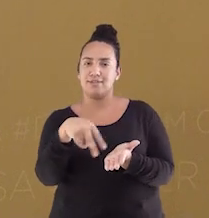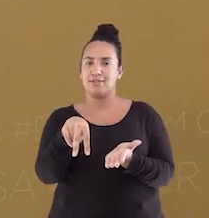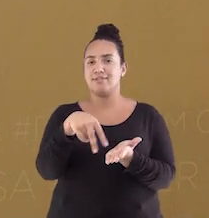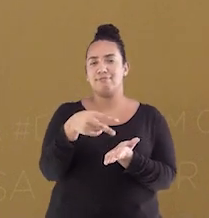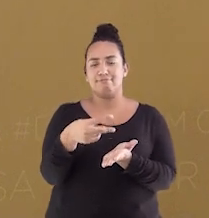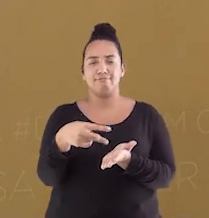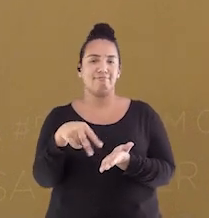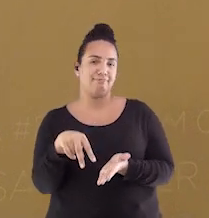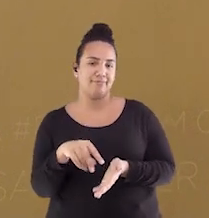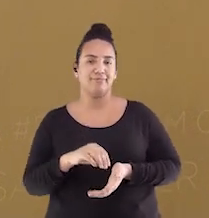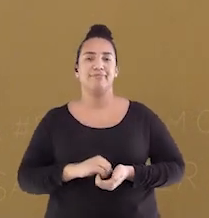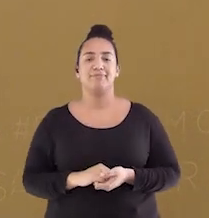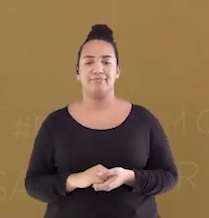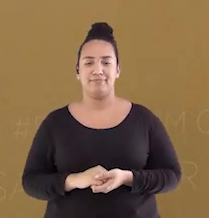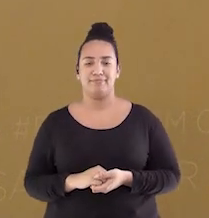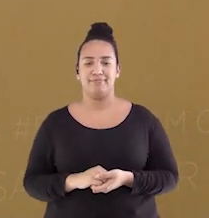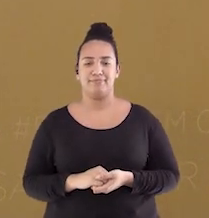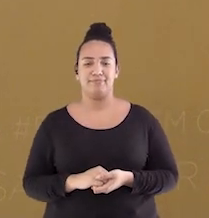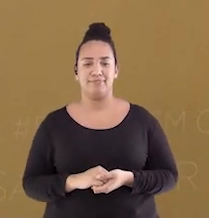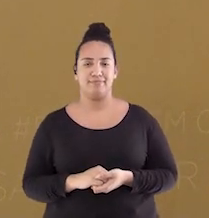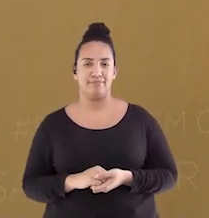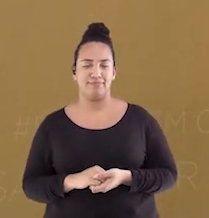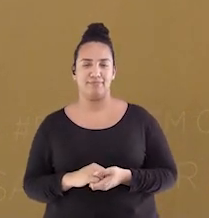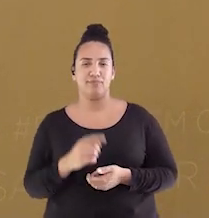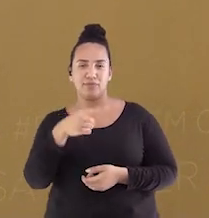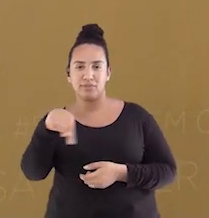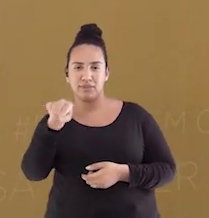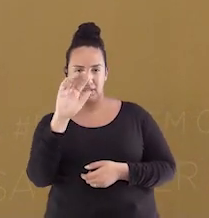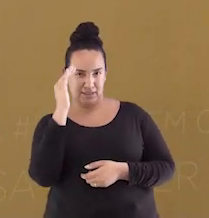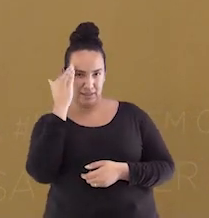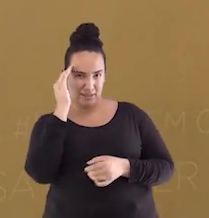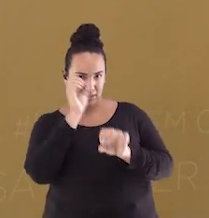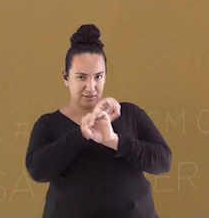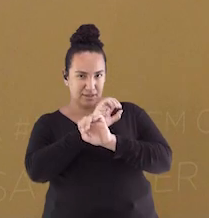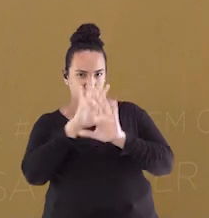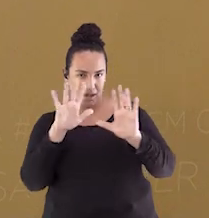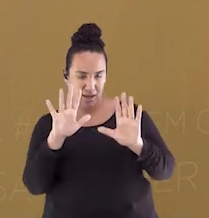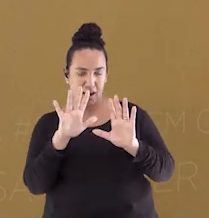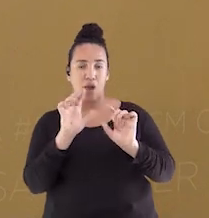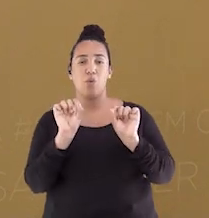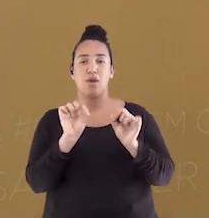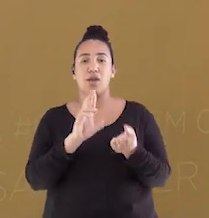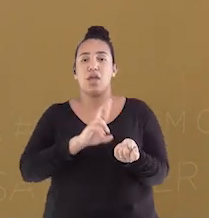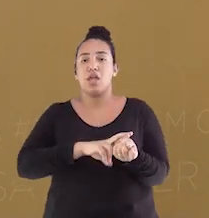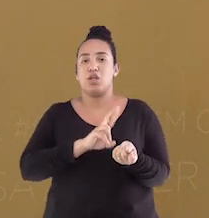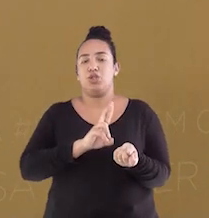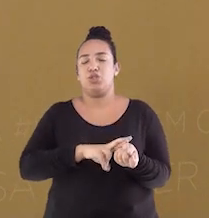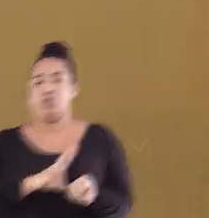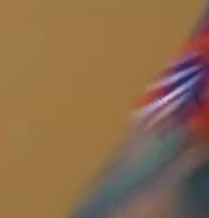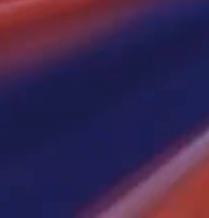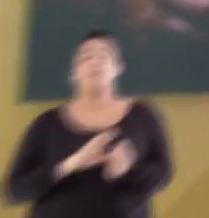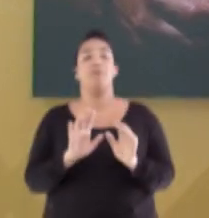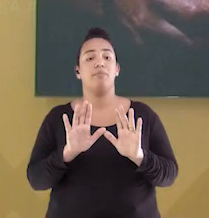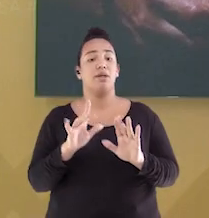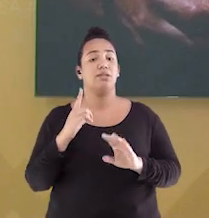que eu te esculacho. Vocês entenderam o que é uma melodia? Só que tem mais uma coisa